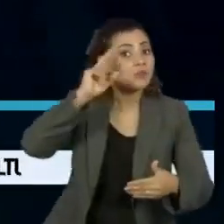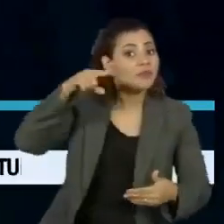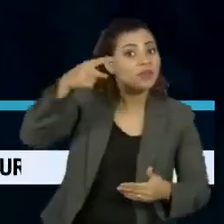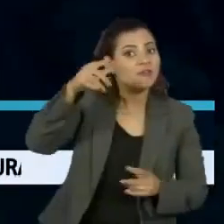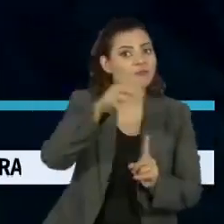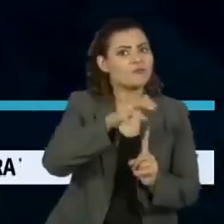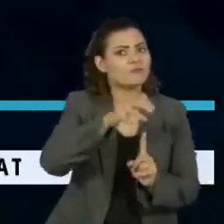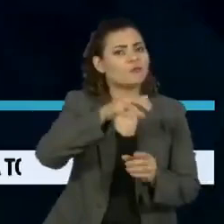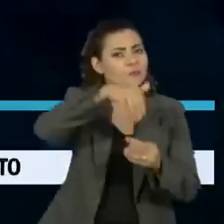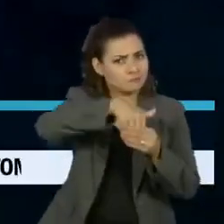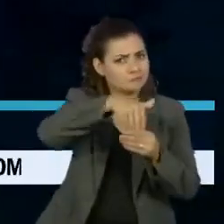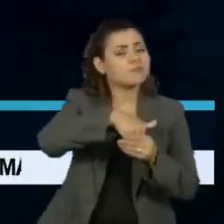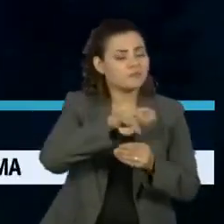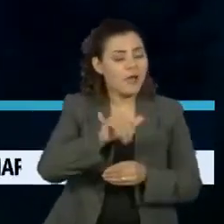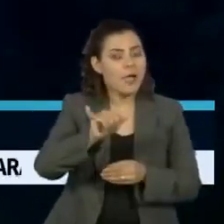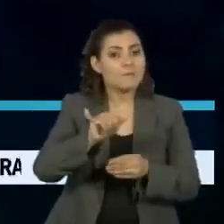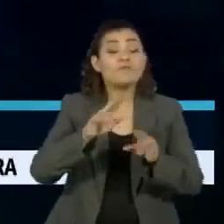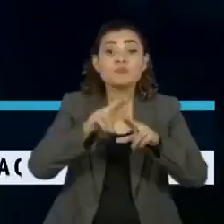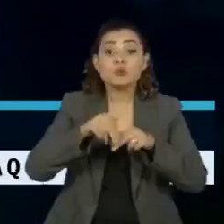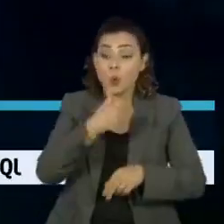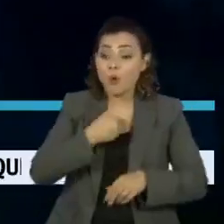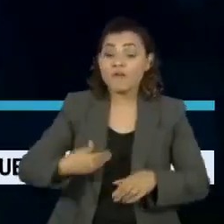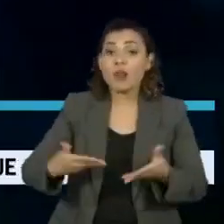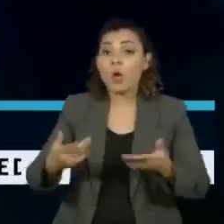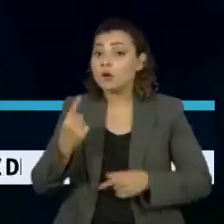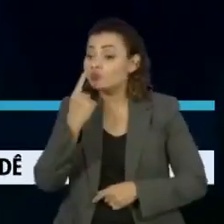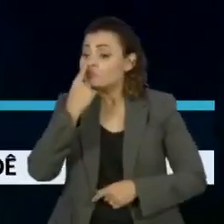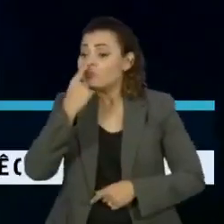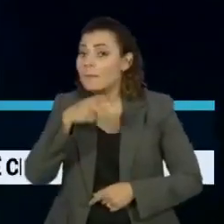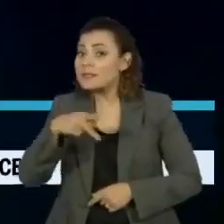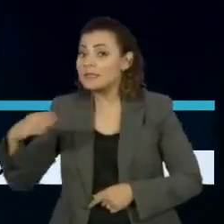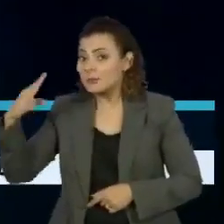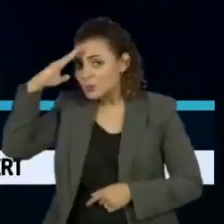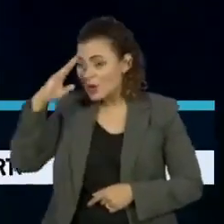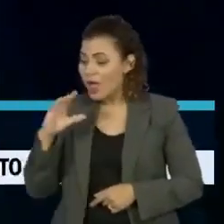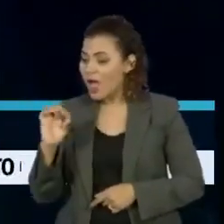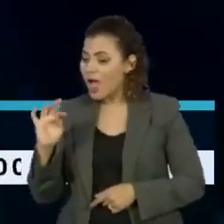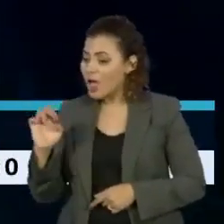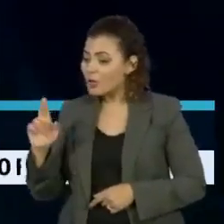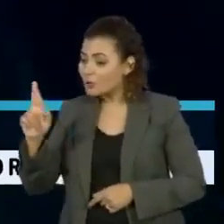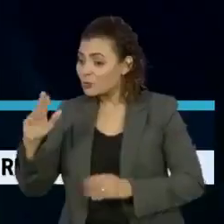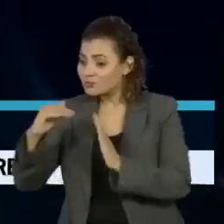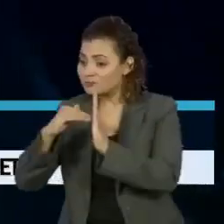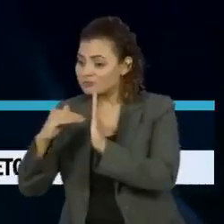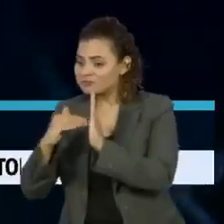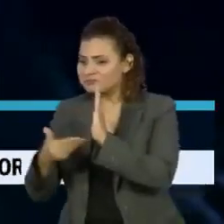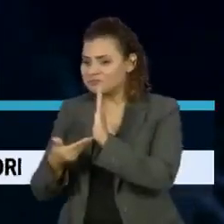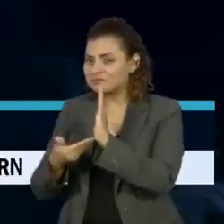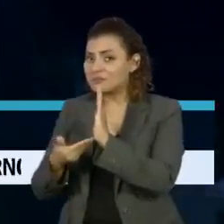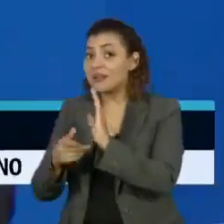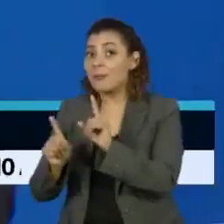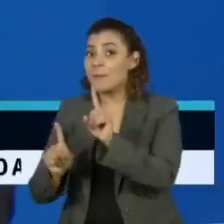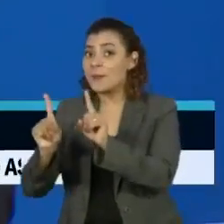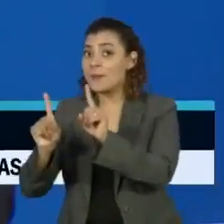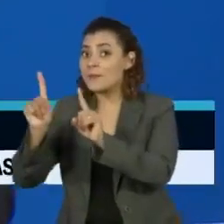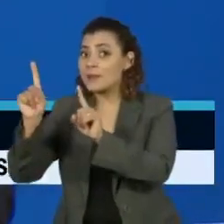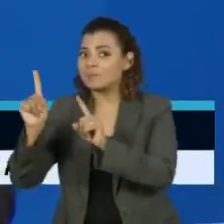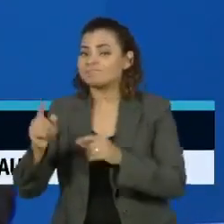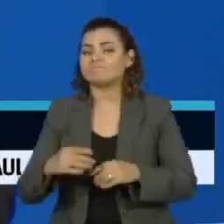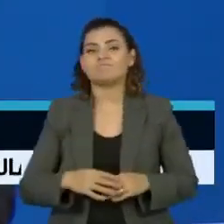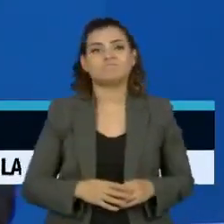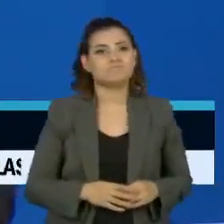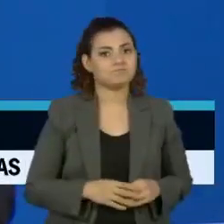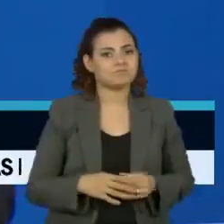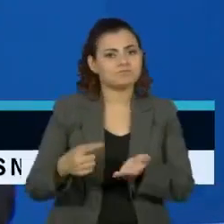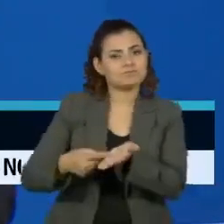segunda-feira. Na avaliação do governo, os candidatos preferidos de Jair Bolsonaro terminam a semana na frente dos adversários.